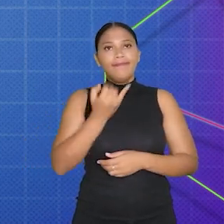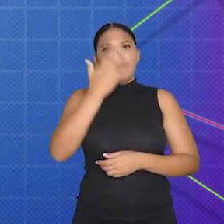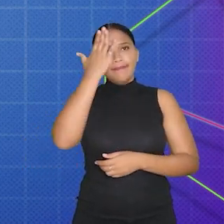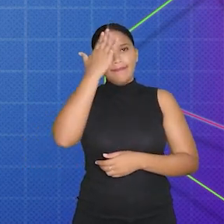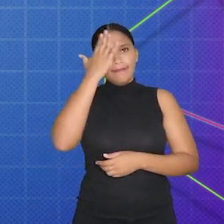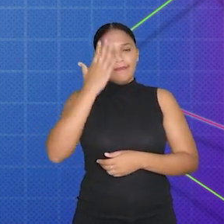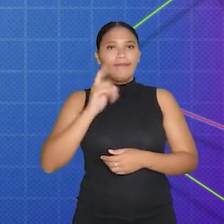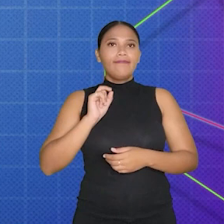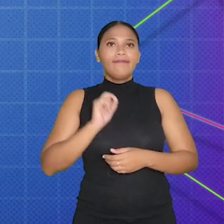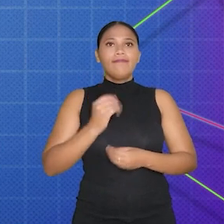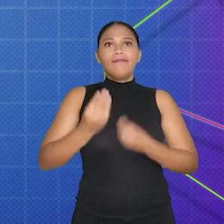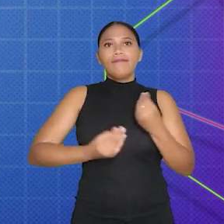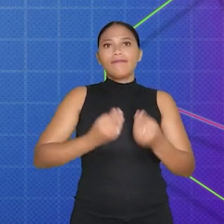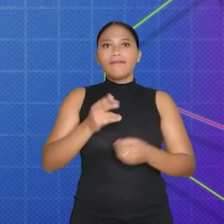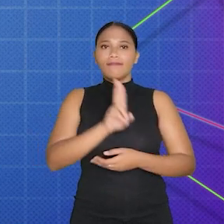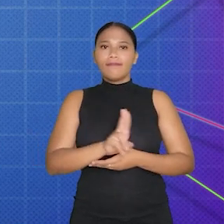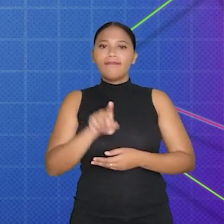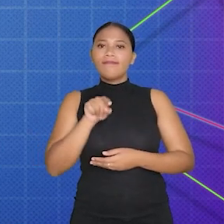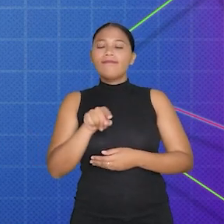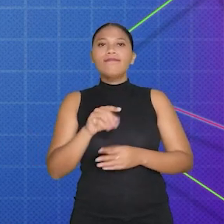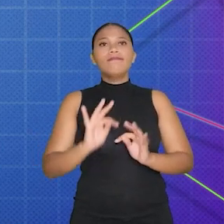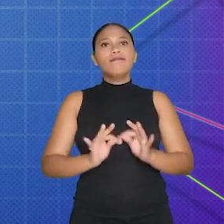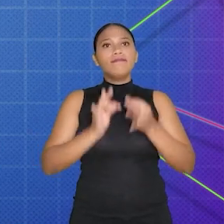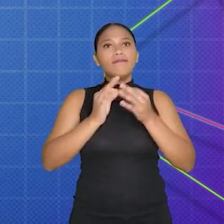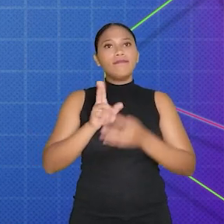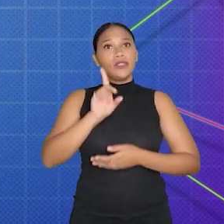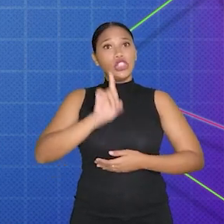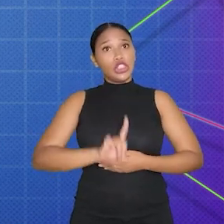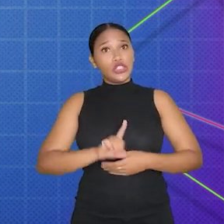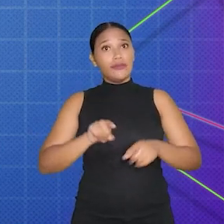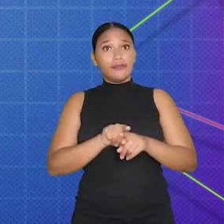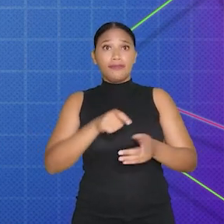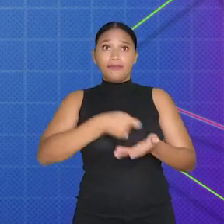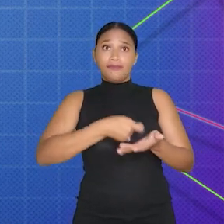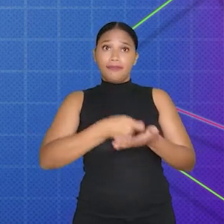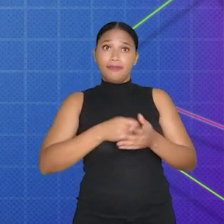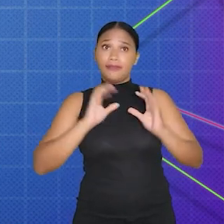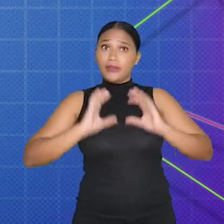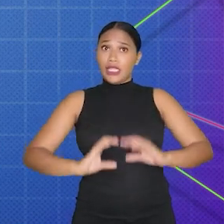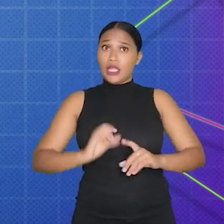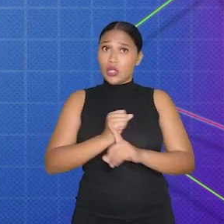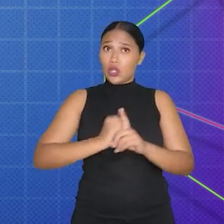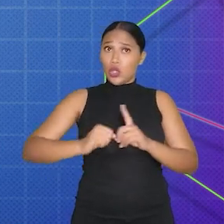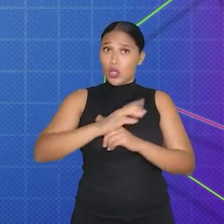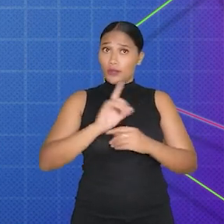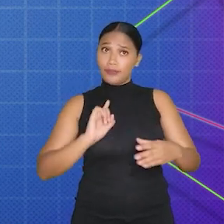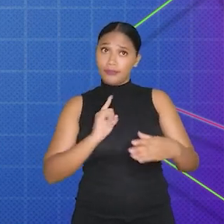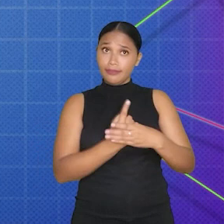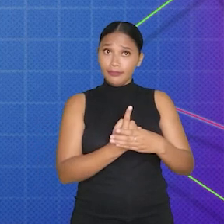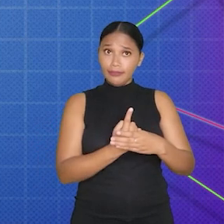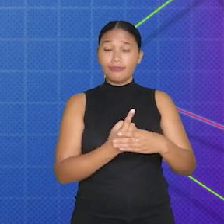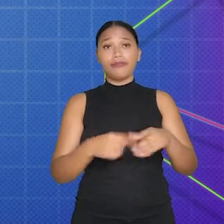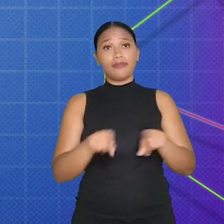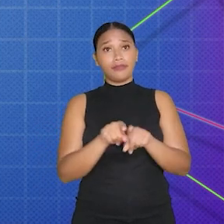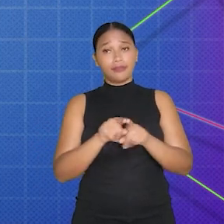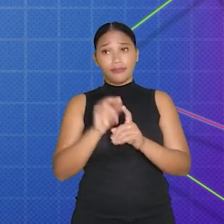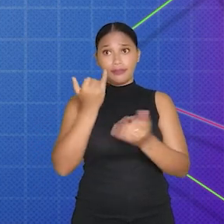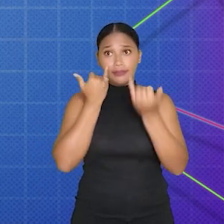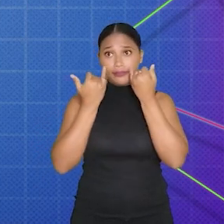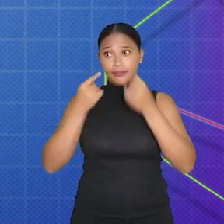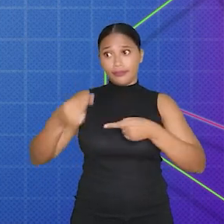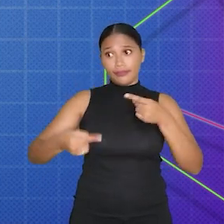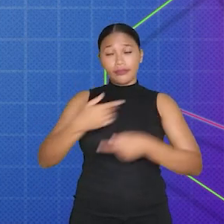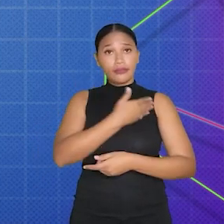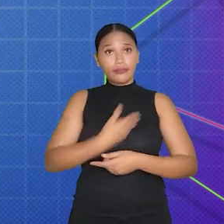torna importante que as pessoas saibam como utilizar essas tecnologias para exercer seus direitos e deveres como cidadãos. Isso inclui desde o